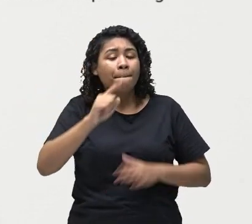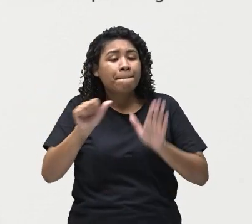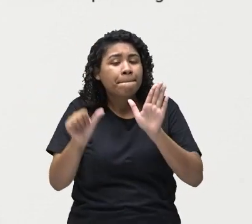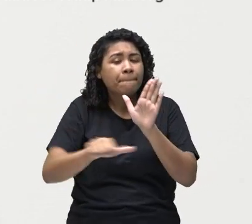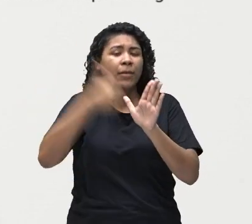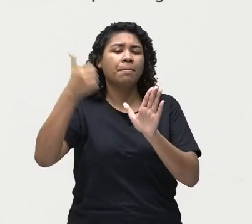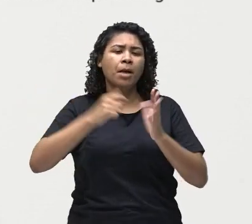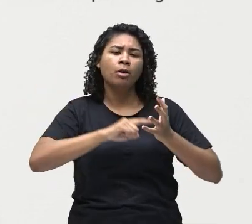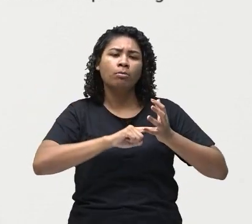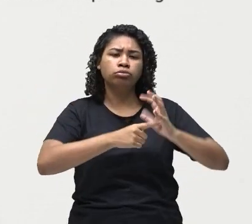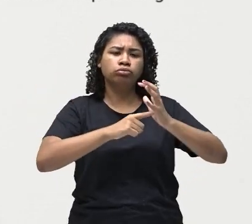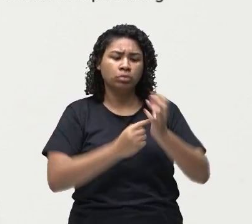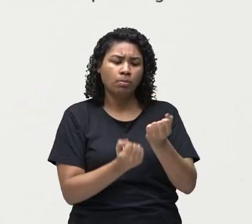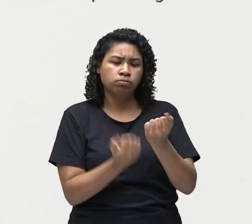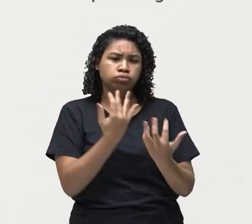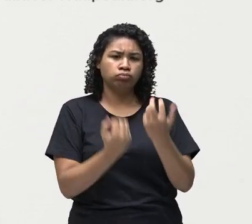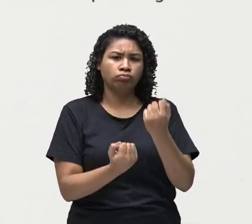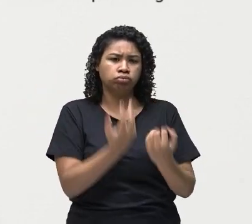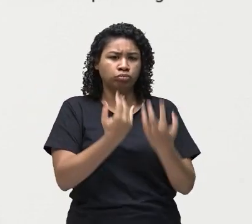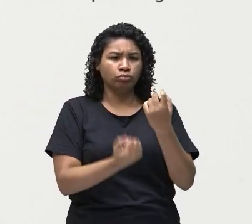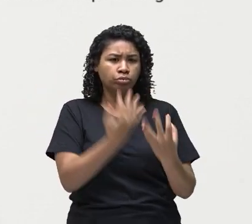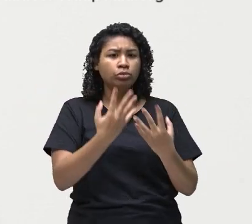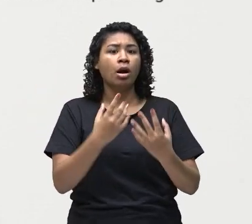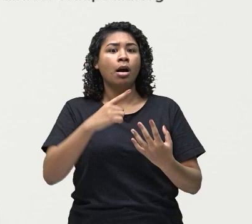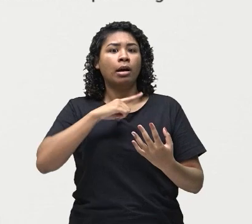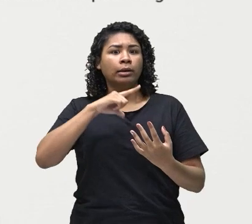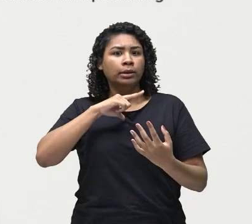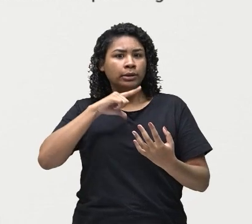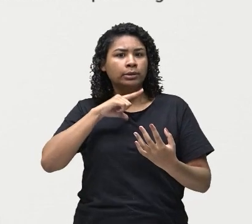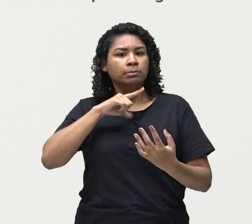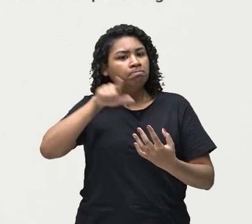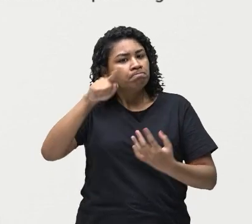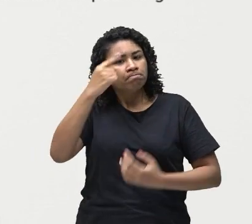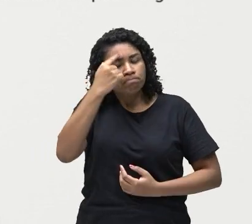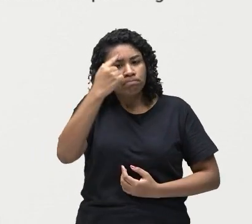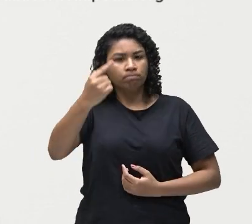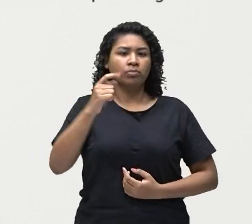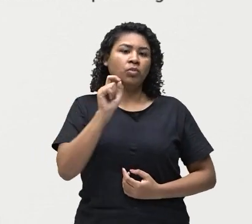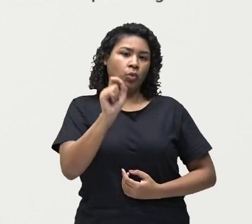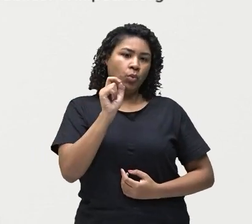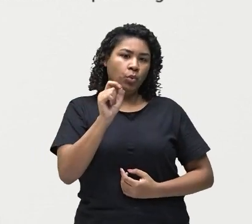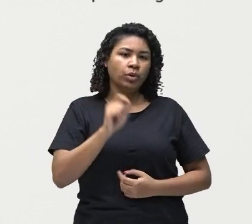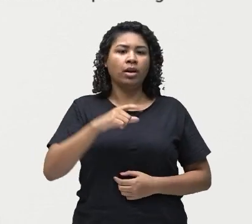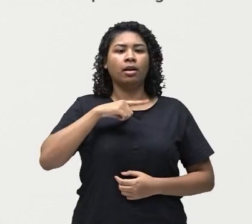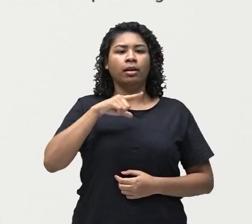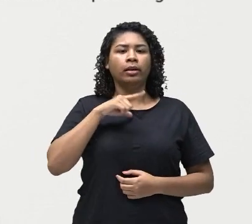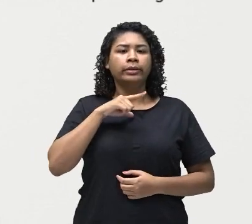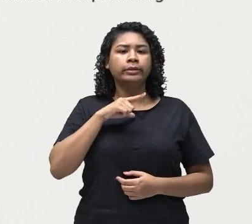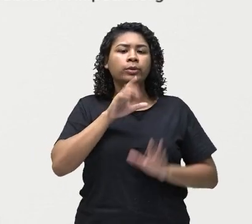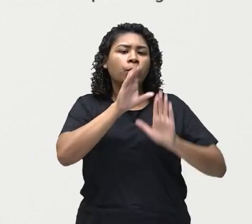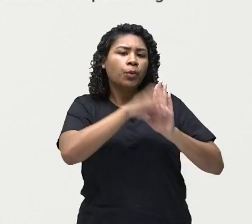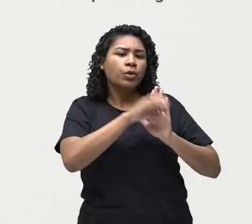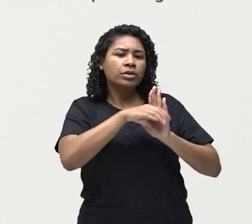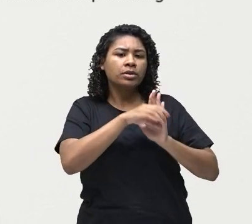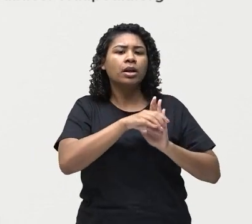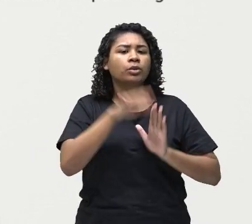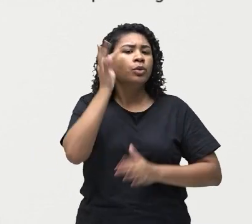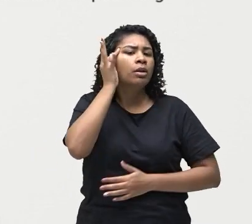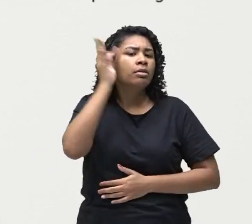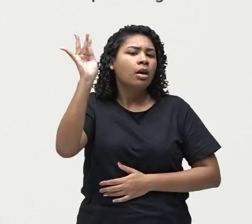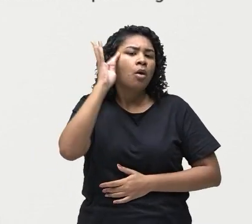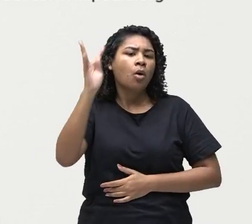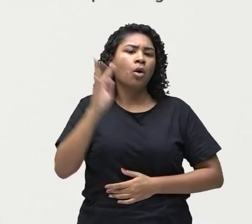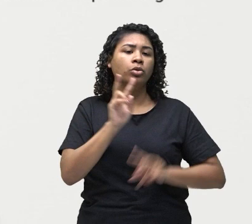de quatro tempos e determinou o ciclo teórico sobre o qual trabalha o motor